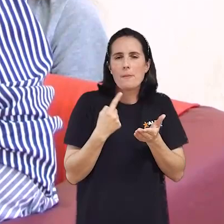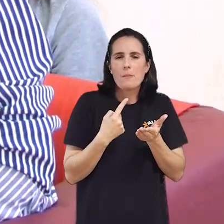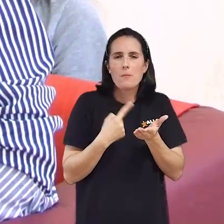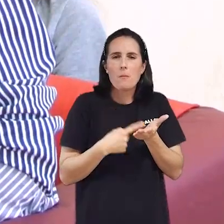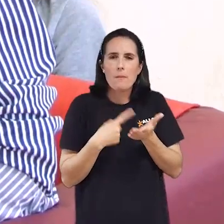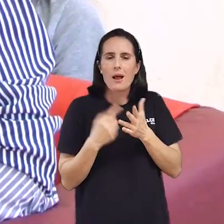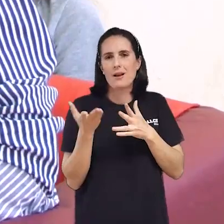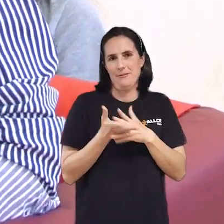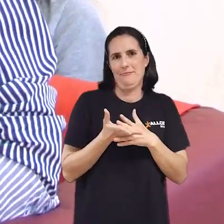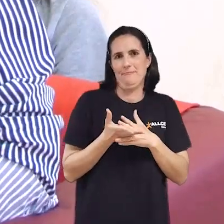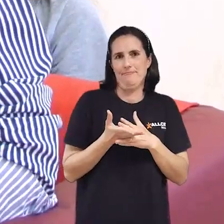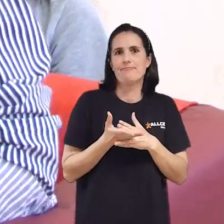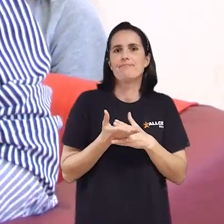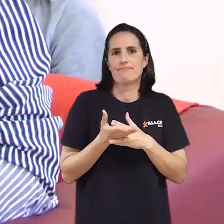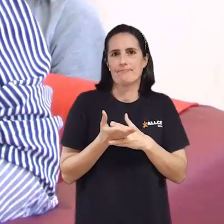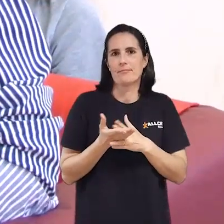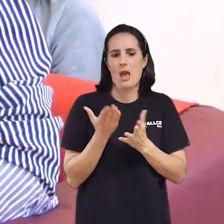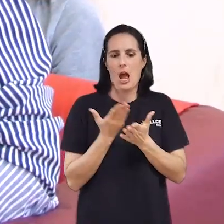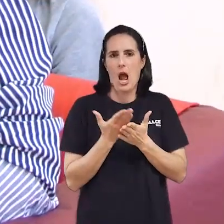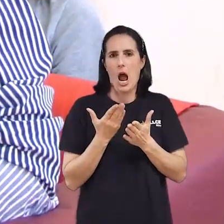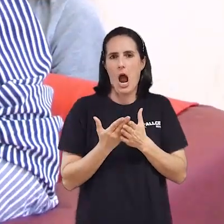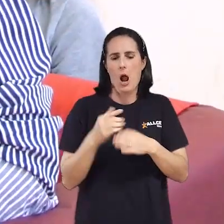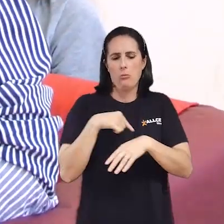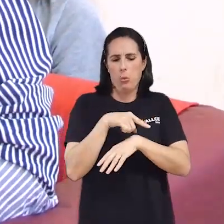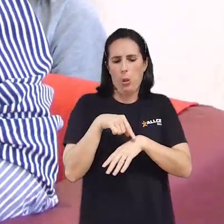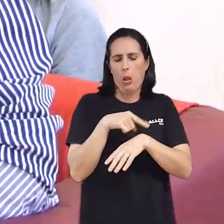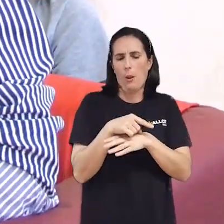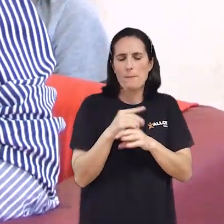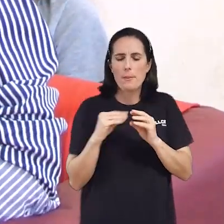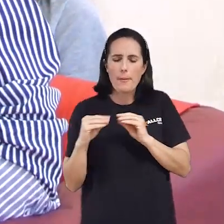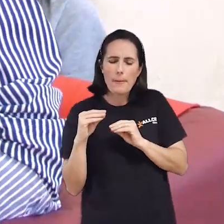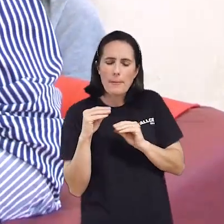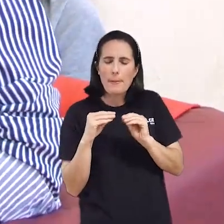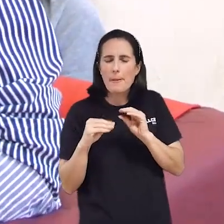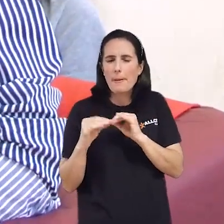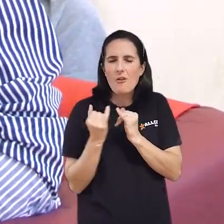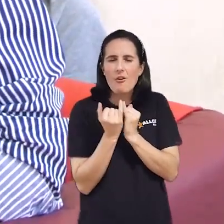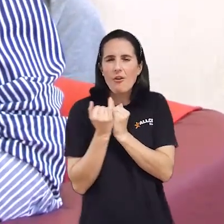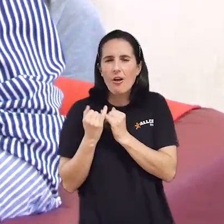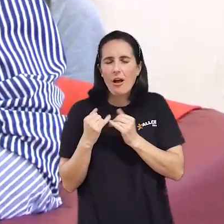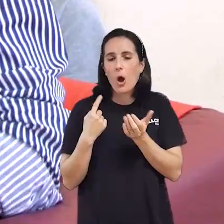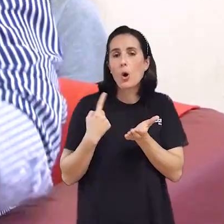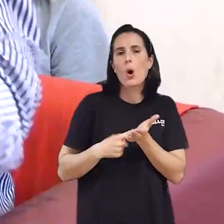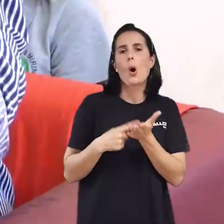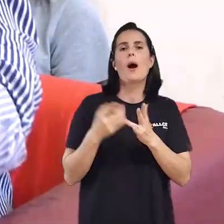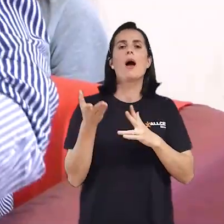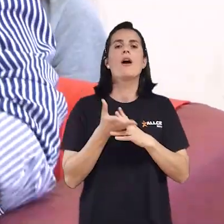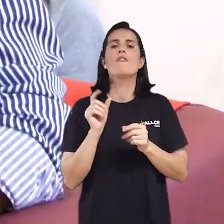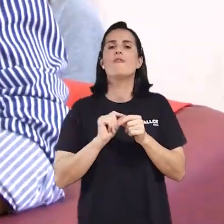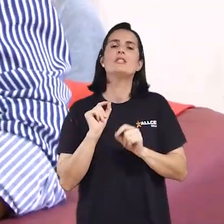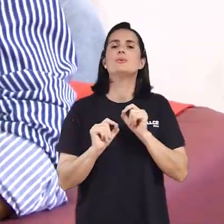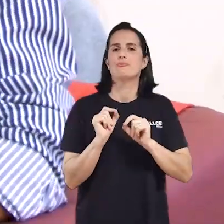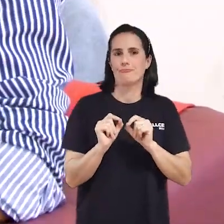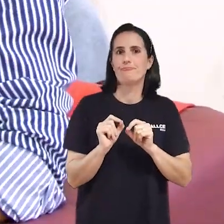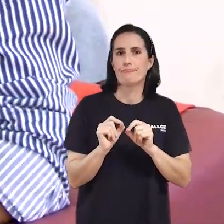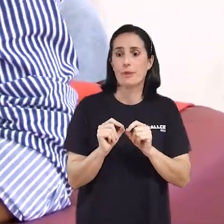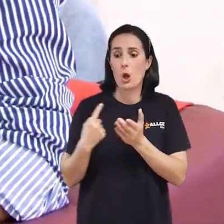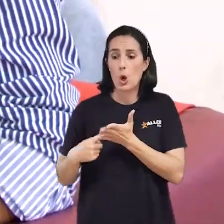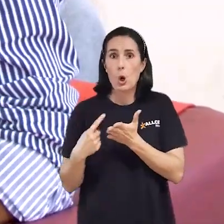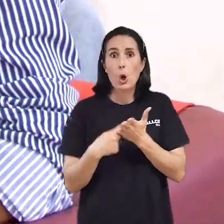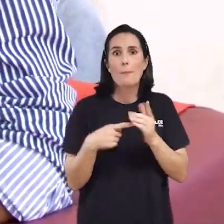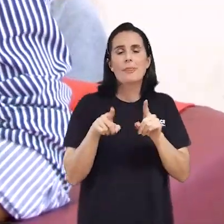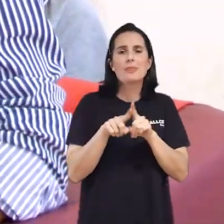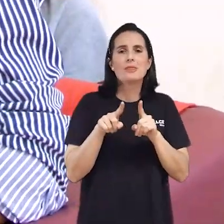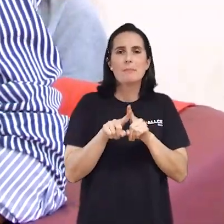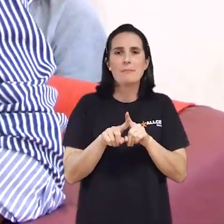era a turma que se organizava para o recreio. Né? Nós passávamos a aula toda cochichando, conversando, para combinar o que nós